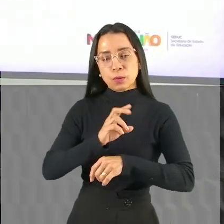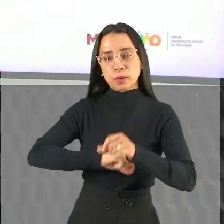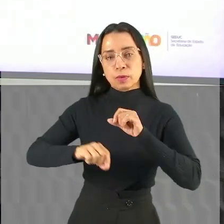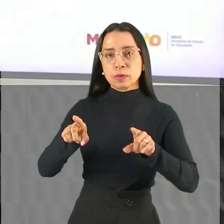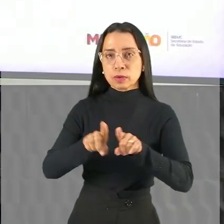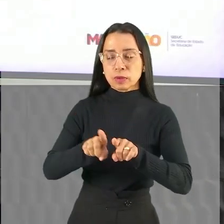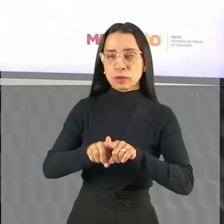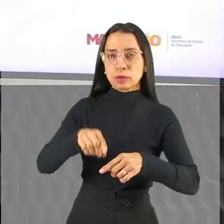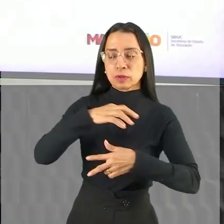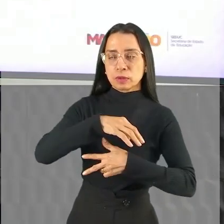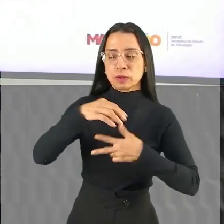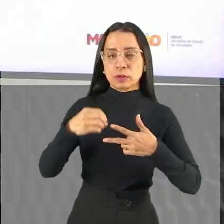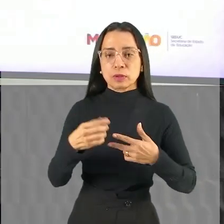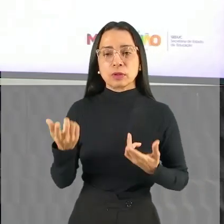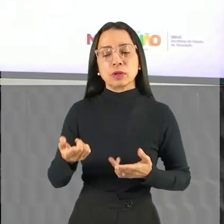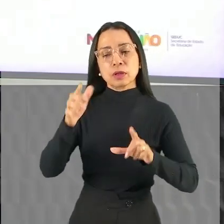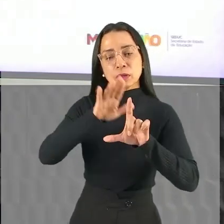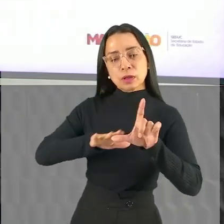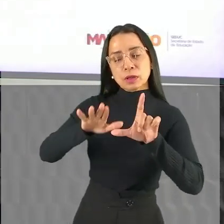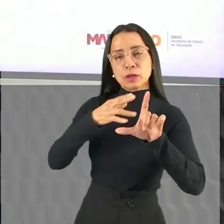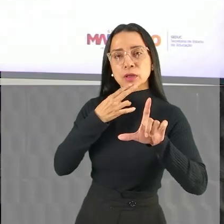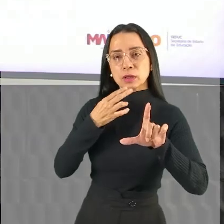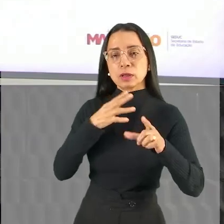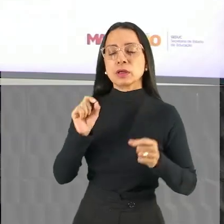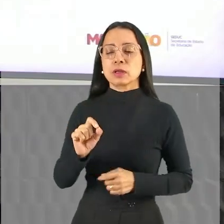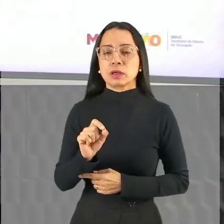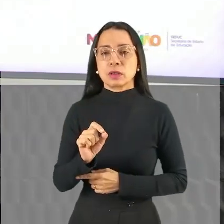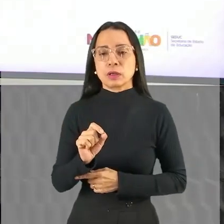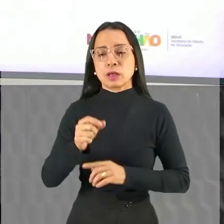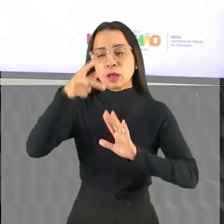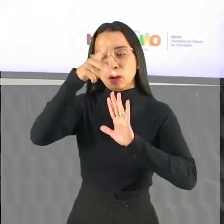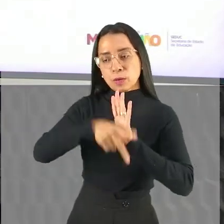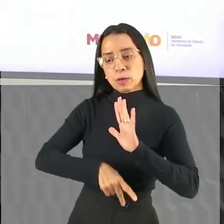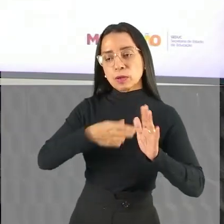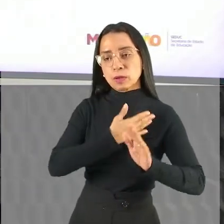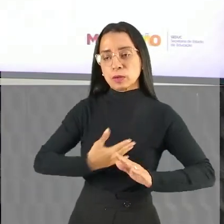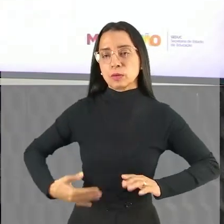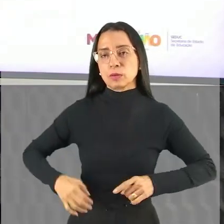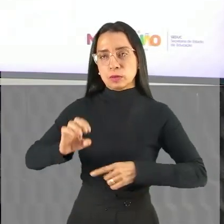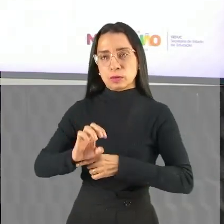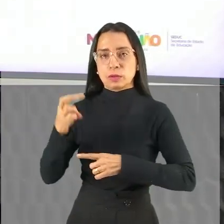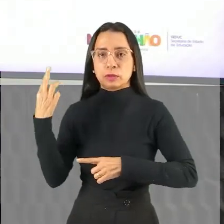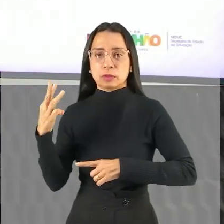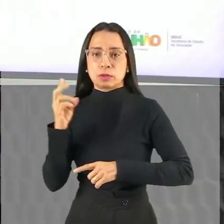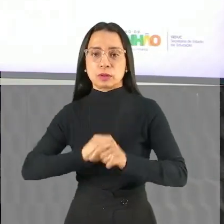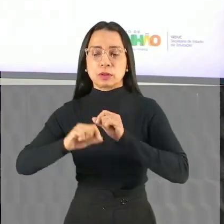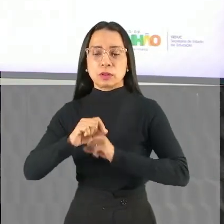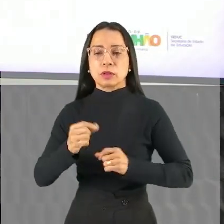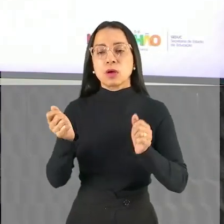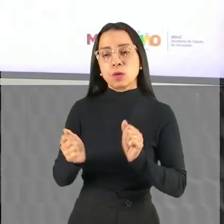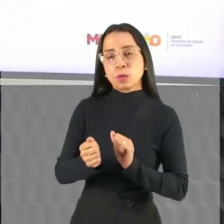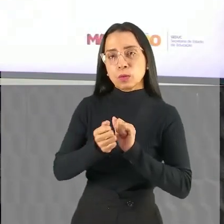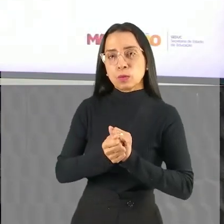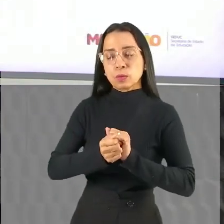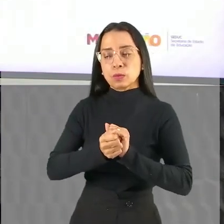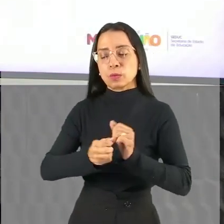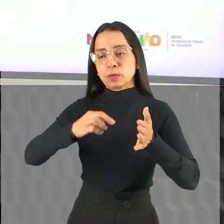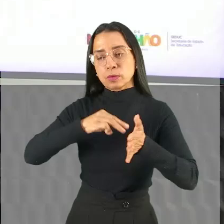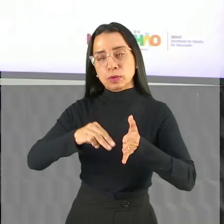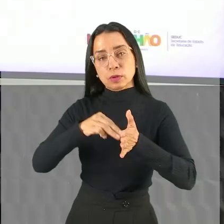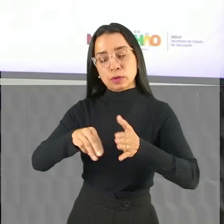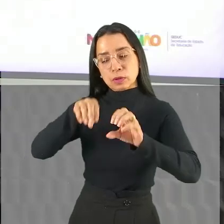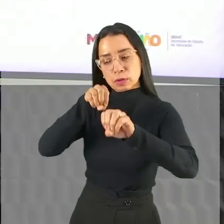do Enem, aqui na plataforma Gonçalves Dias. É um projeto do Governo do Estado do Maranhão, através da Secretaria de Estado